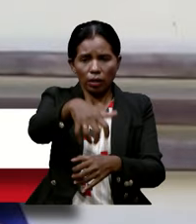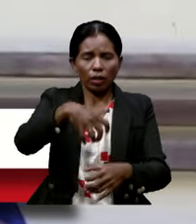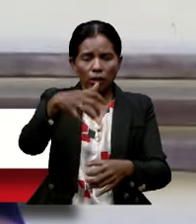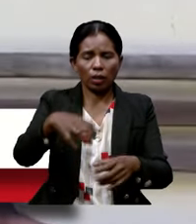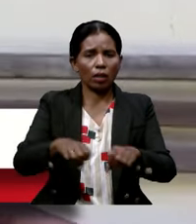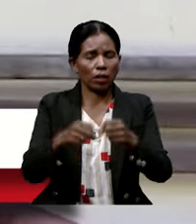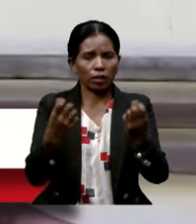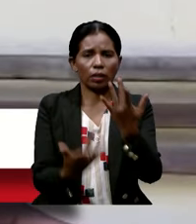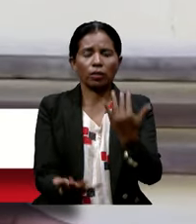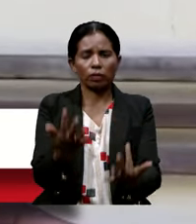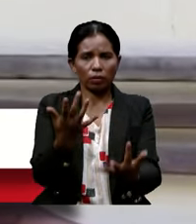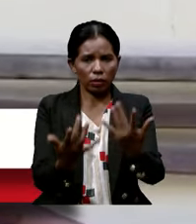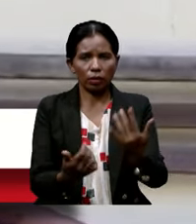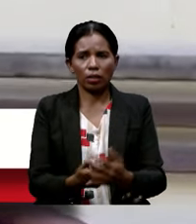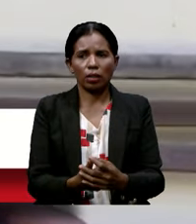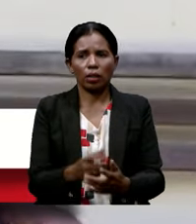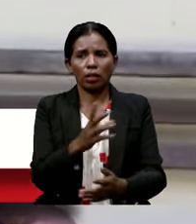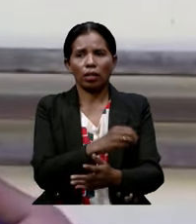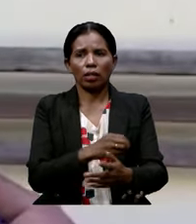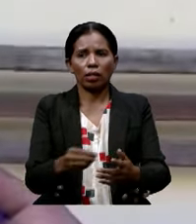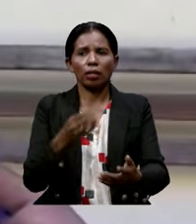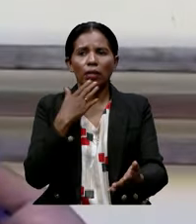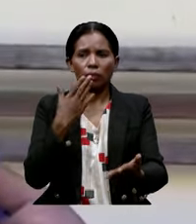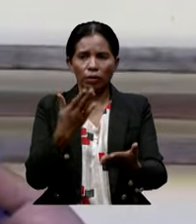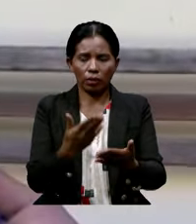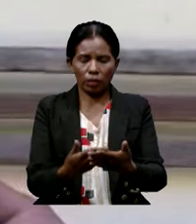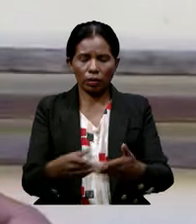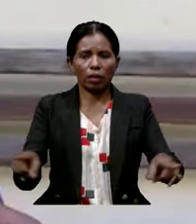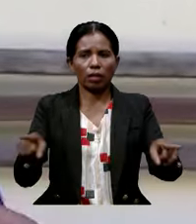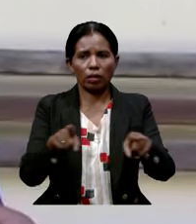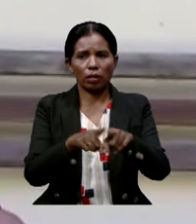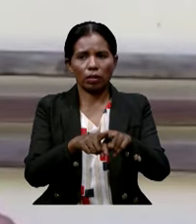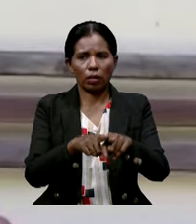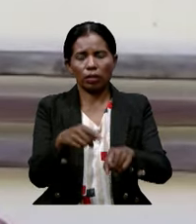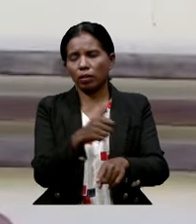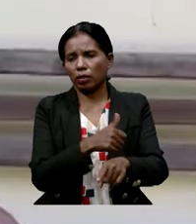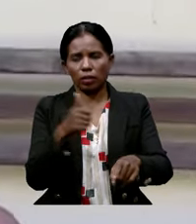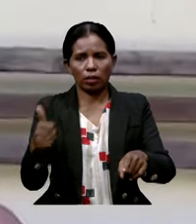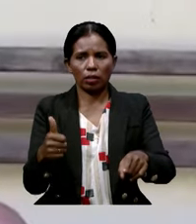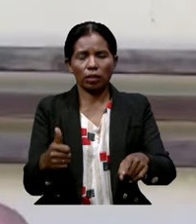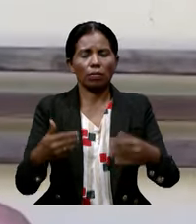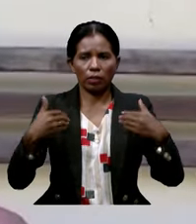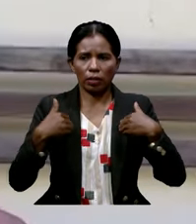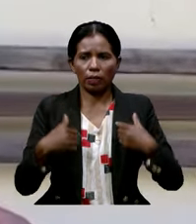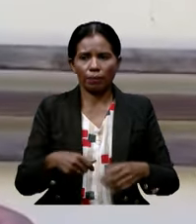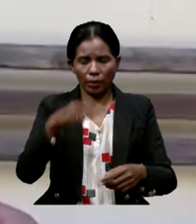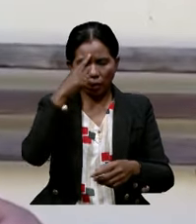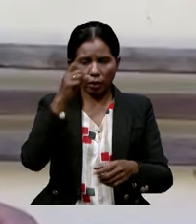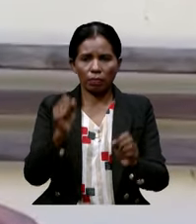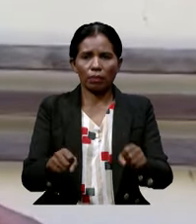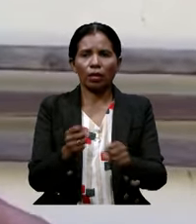sang hetan sunuti hana ne maki ne be mais kualidade kompar ho be excavator ga maki ne sel sel be maki ne. Tambah ne bel